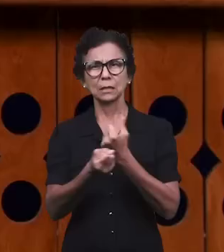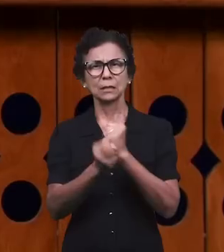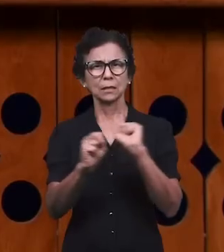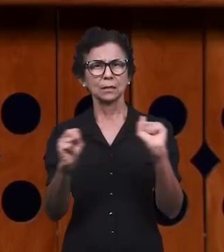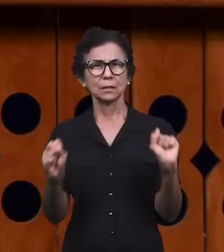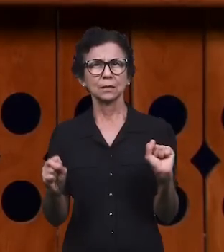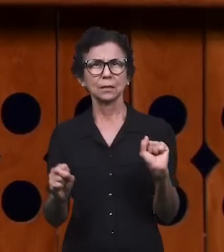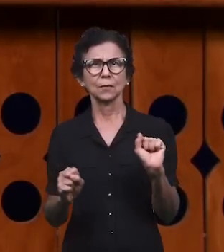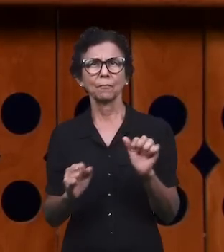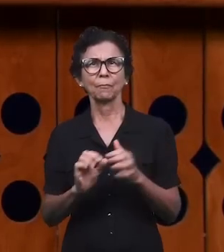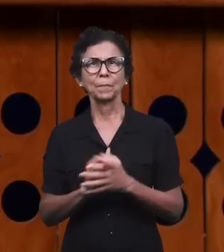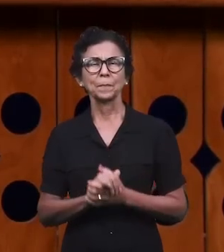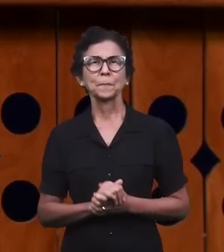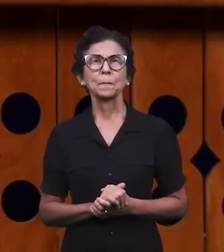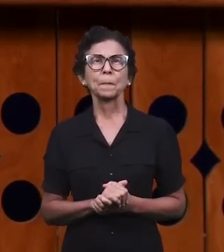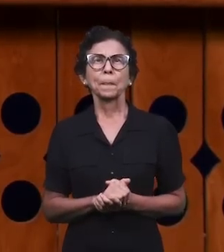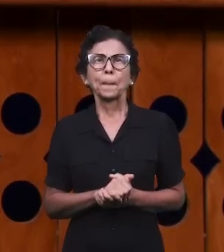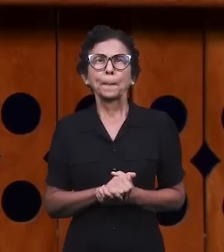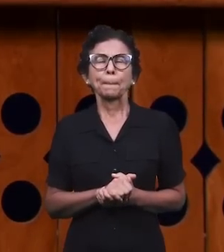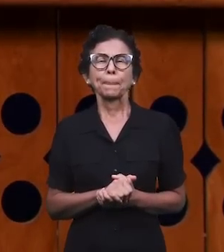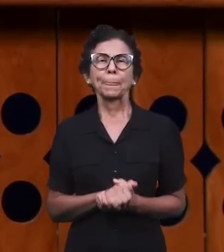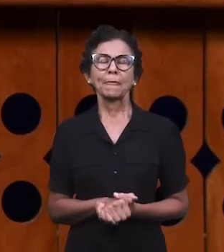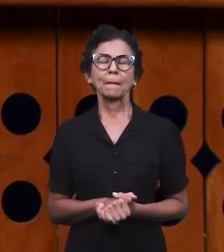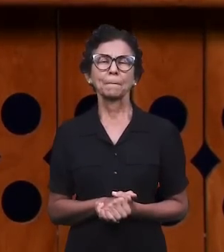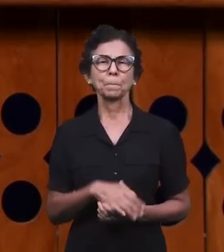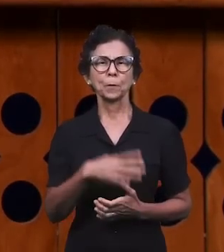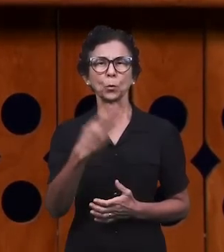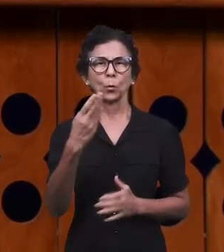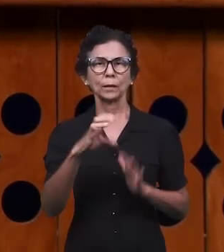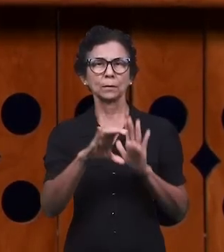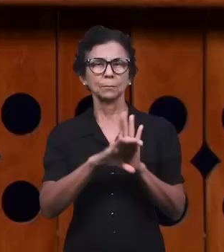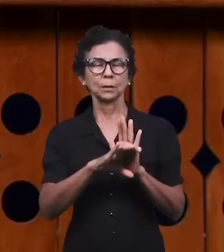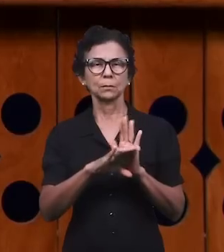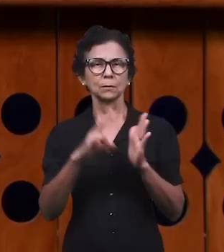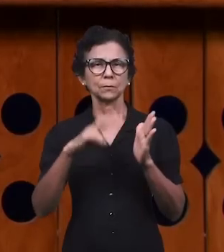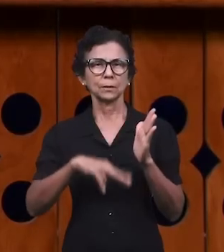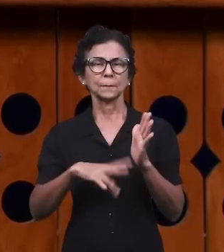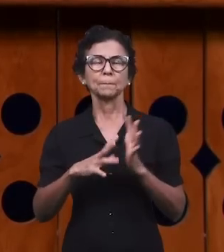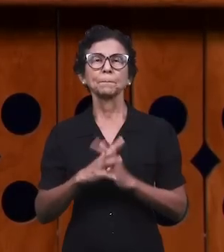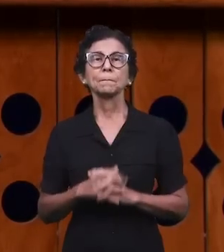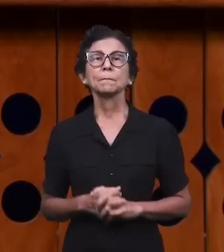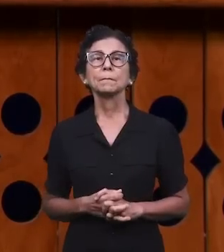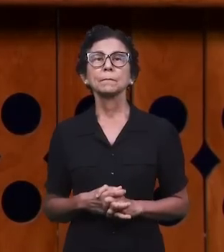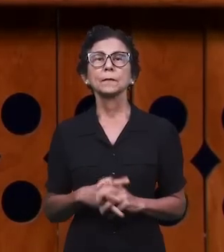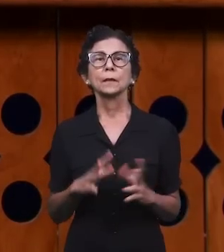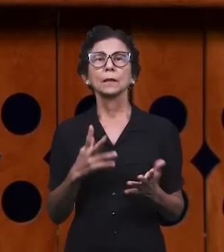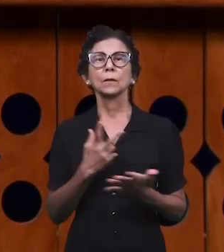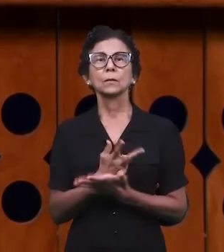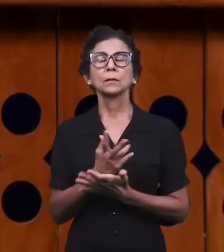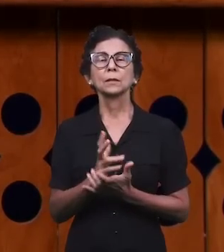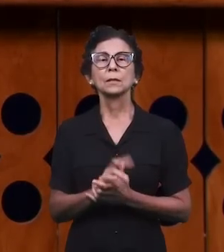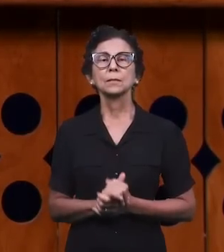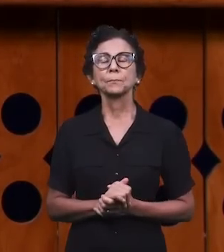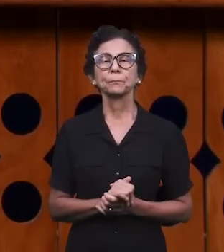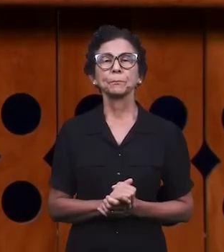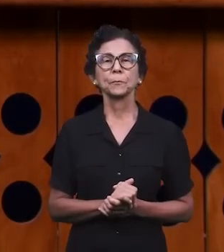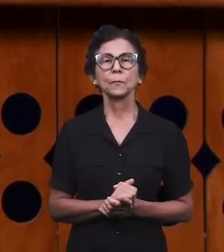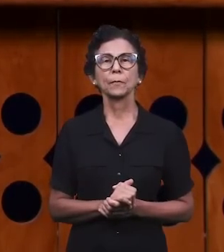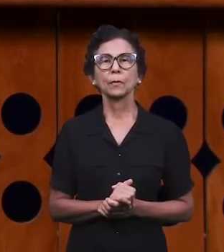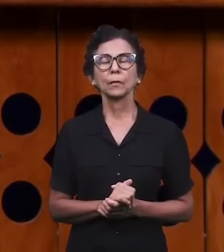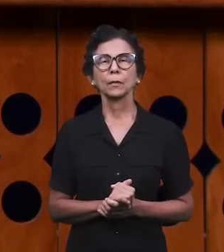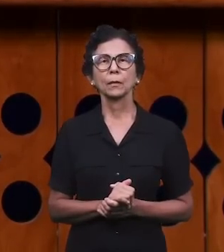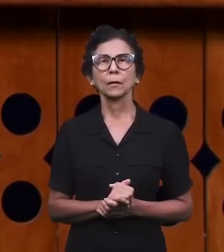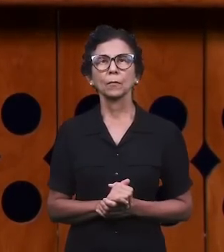13, 14, 15 e 16. 4 capítulos. O que acontece? As pessoas do